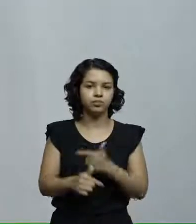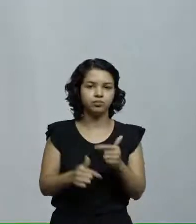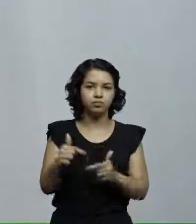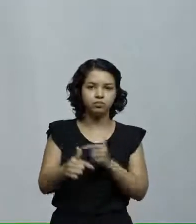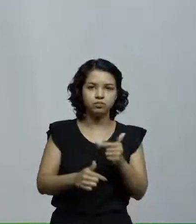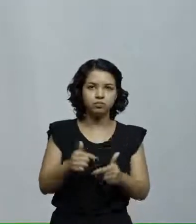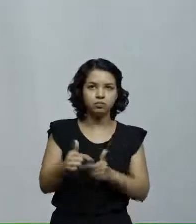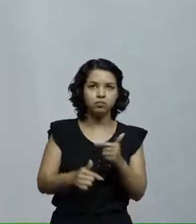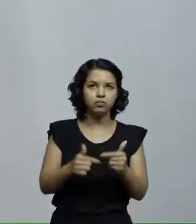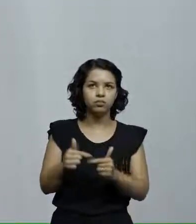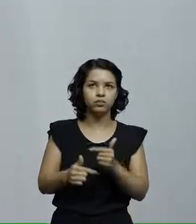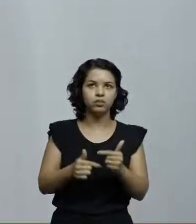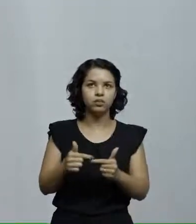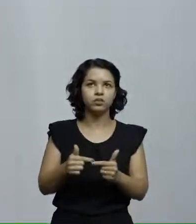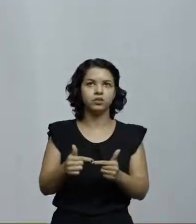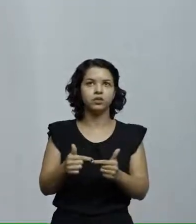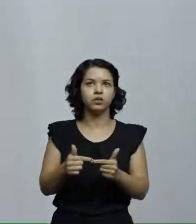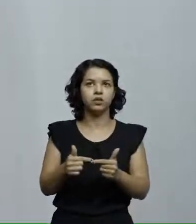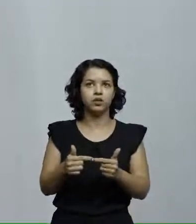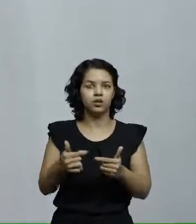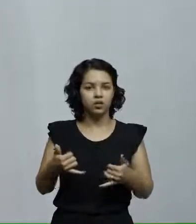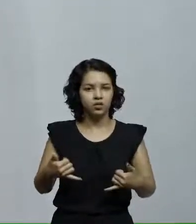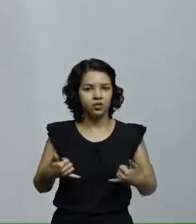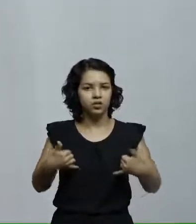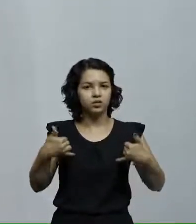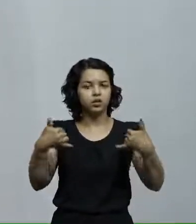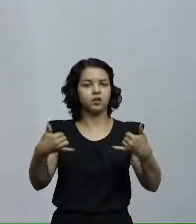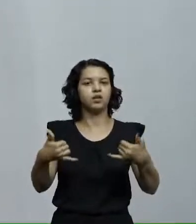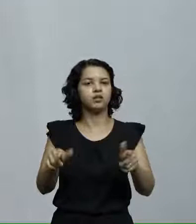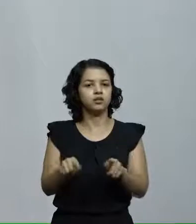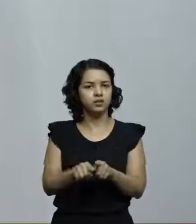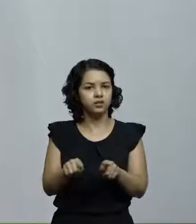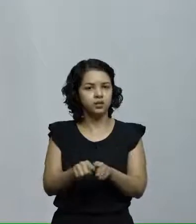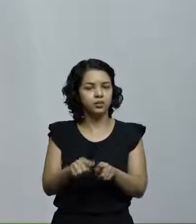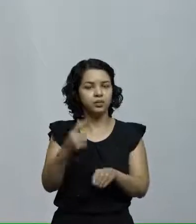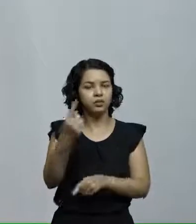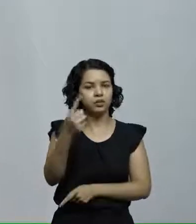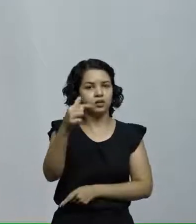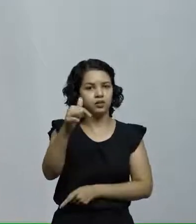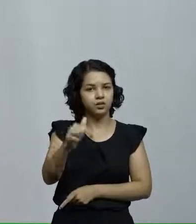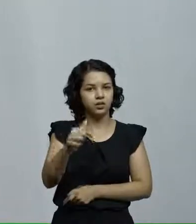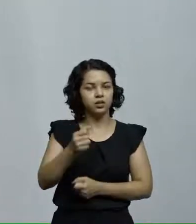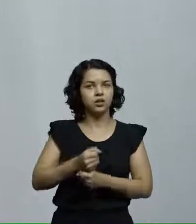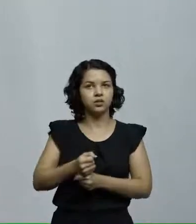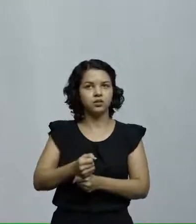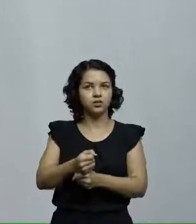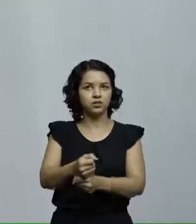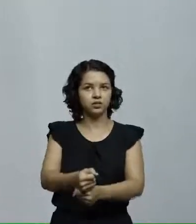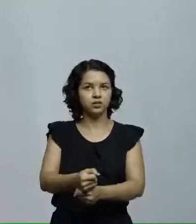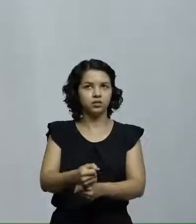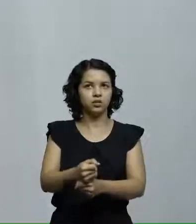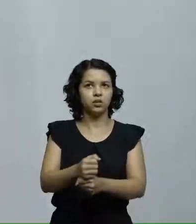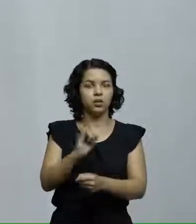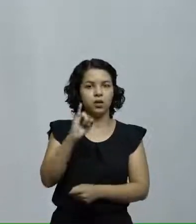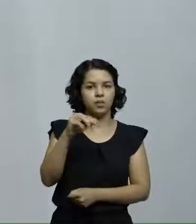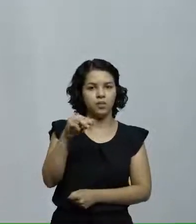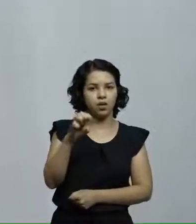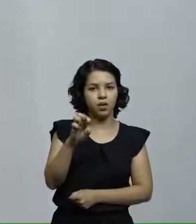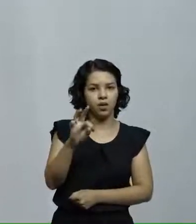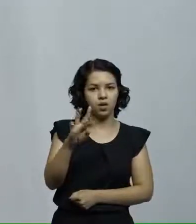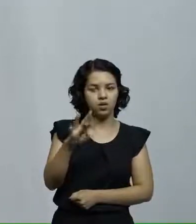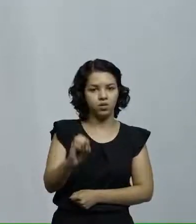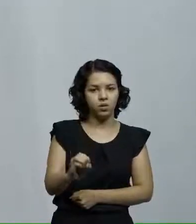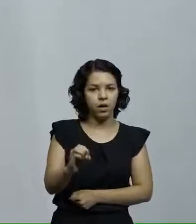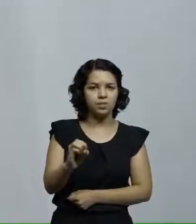e pelo aniversário, pela passagem do aniversário, então, de 17 anos. O IMETRO Santa Catarina é um órgão que se